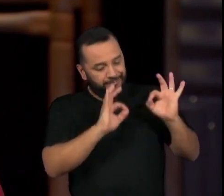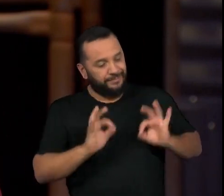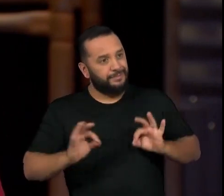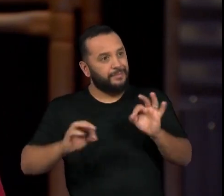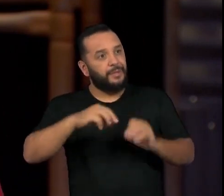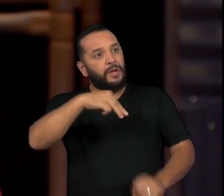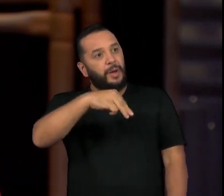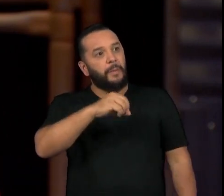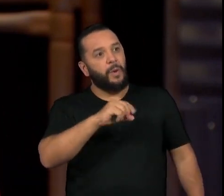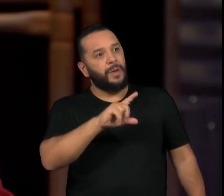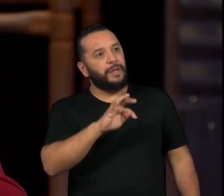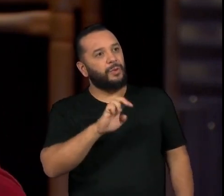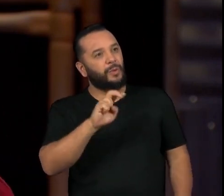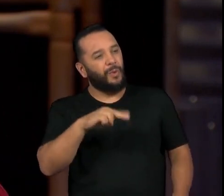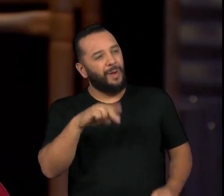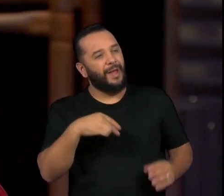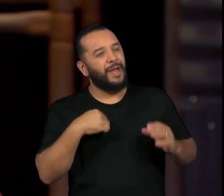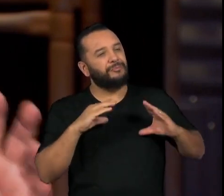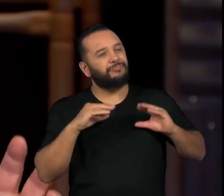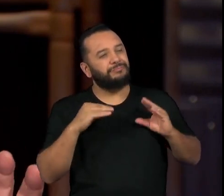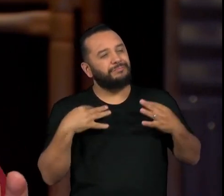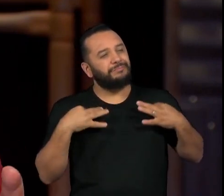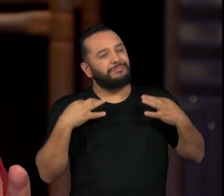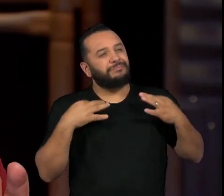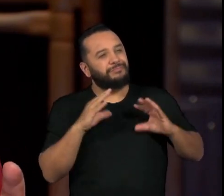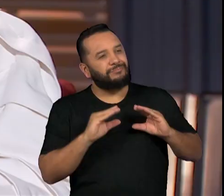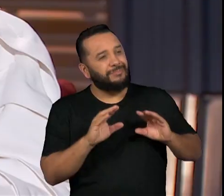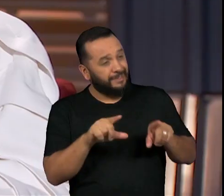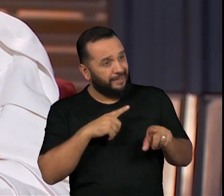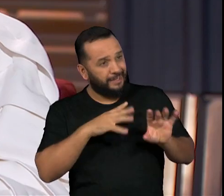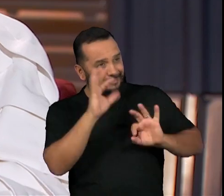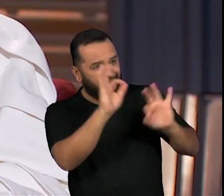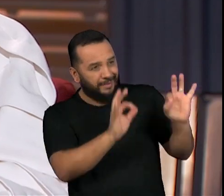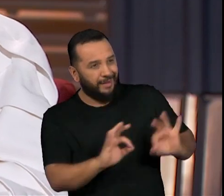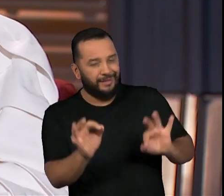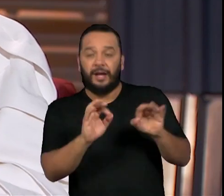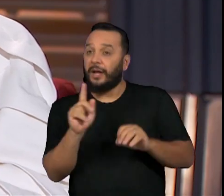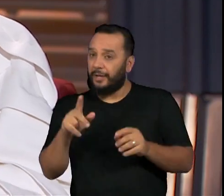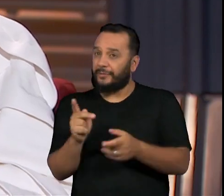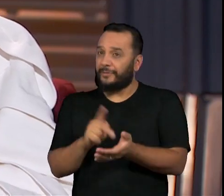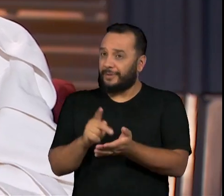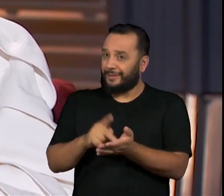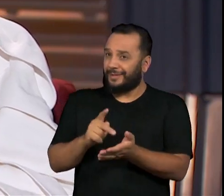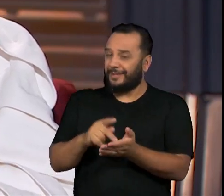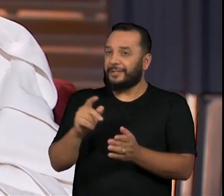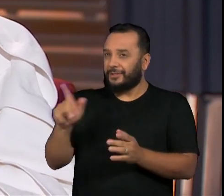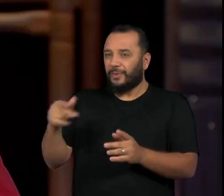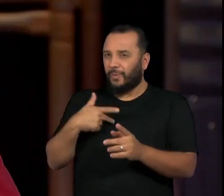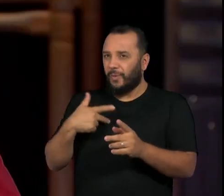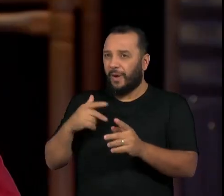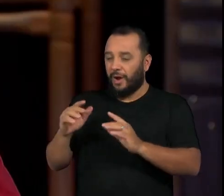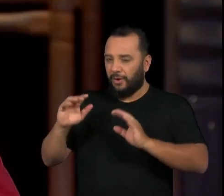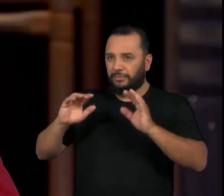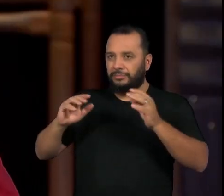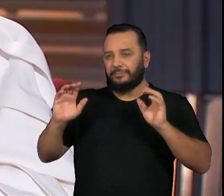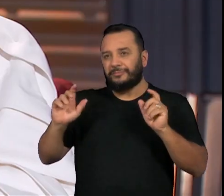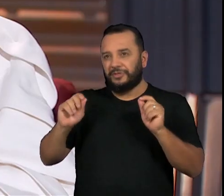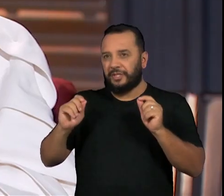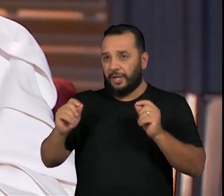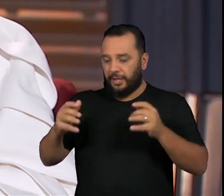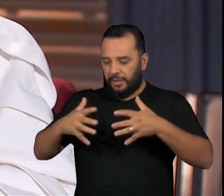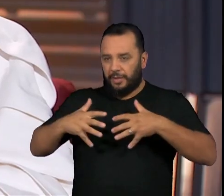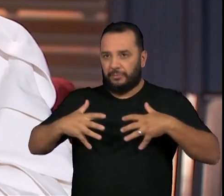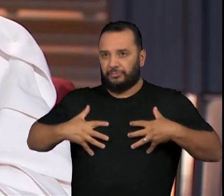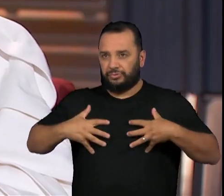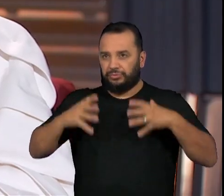coisa confortável e tem uma coisa assim de design. Estruturada, né? Uma armadura, como você fala. Uma armadura. Né? E que eu cito na